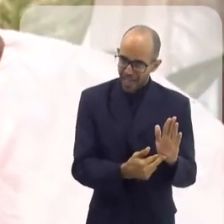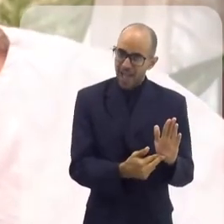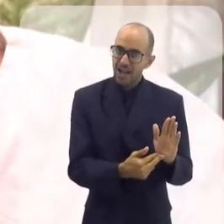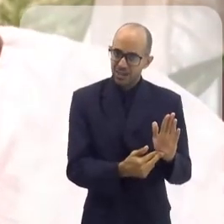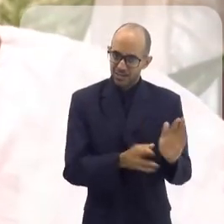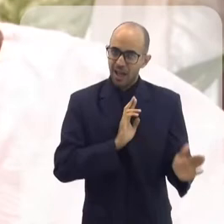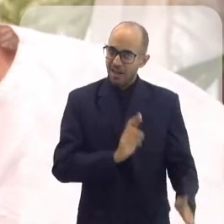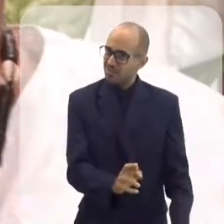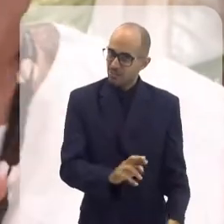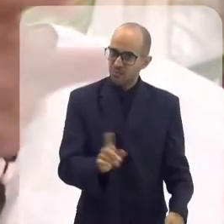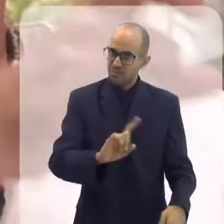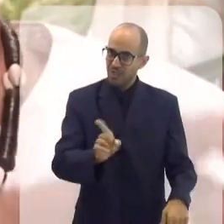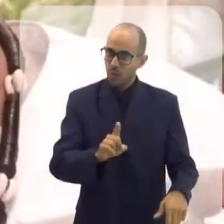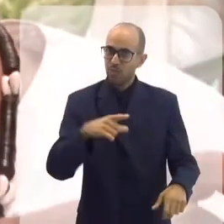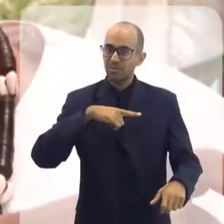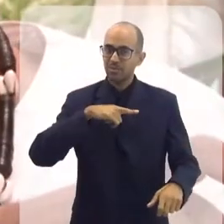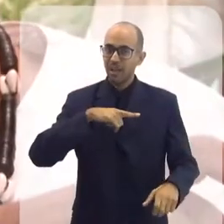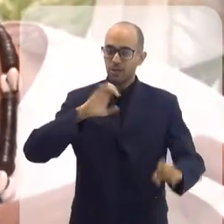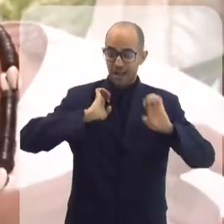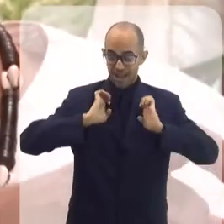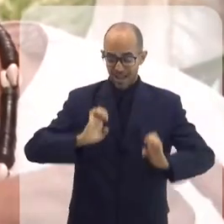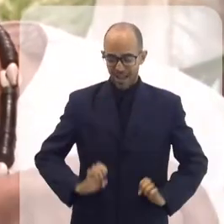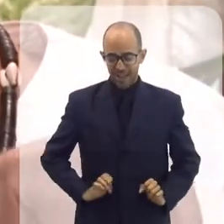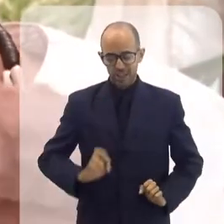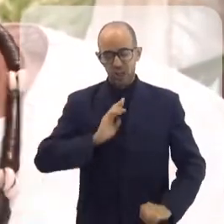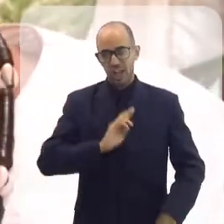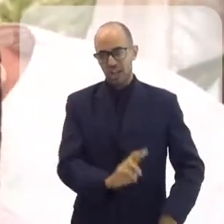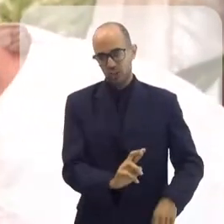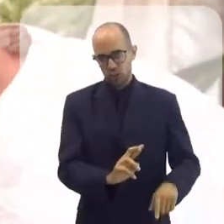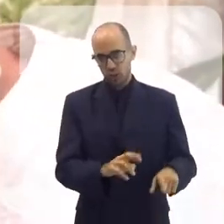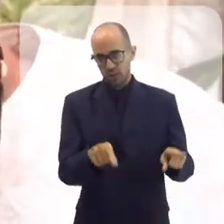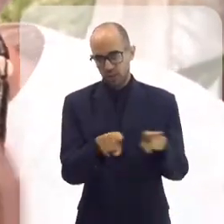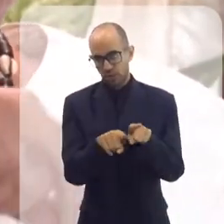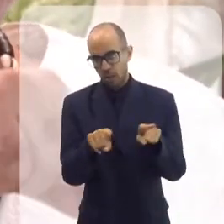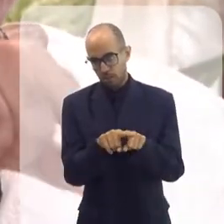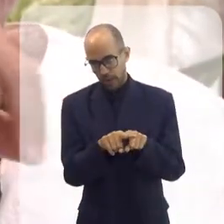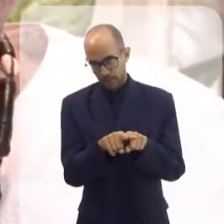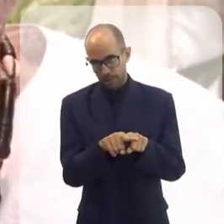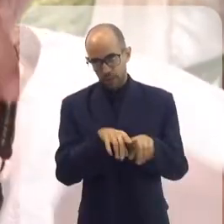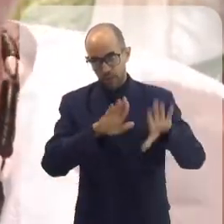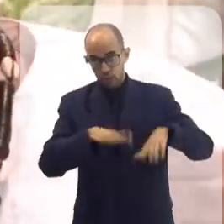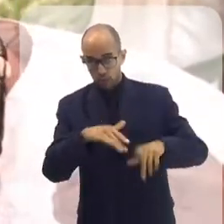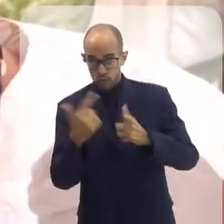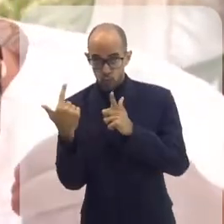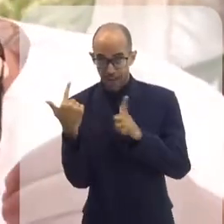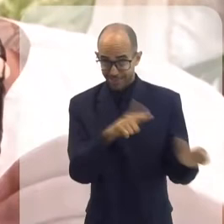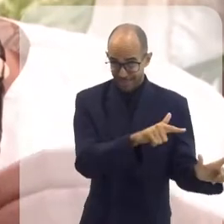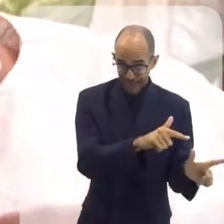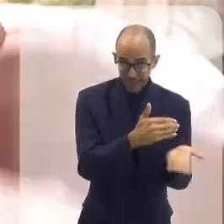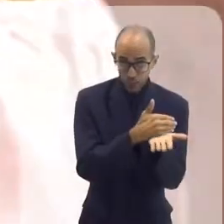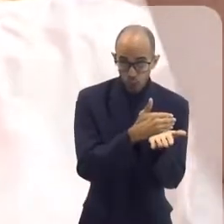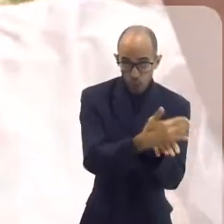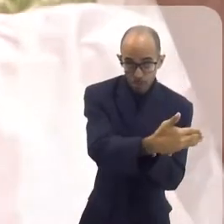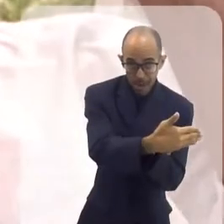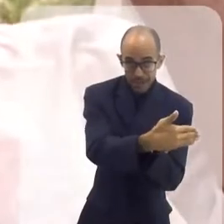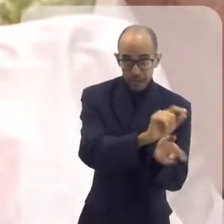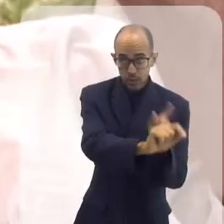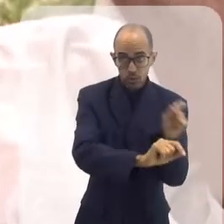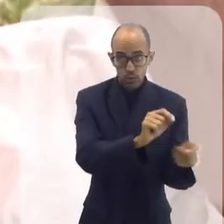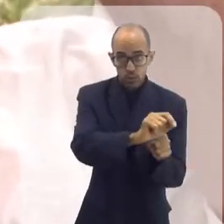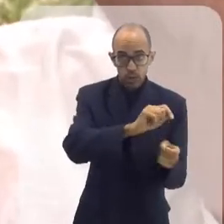mas há um componente étnico religioso e muitas vezes é o ataque ele